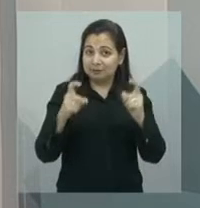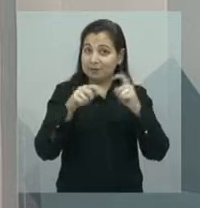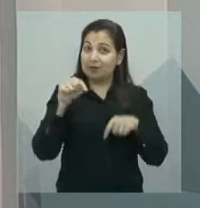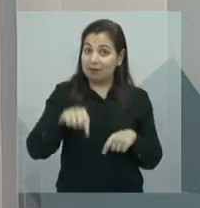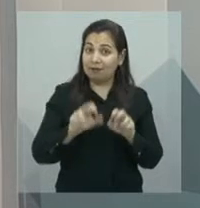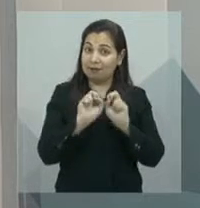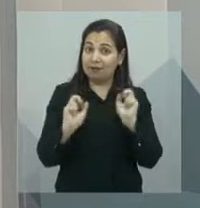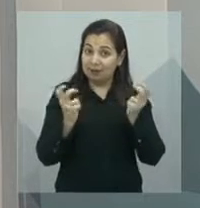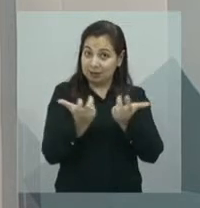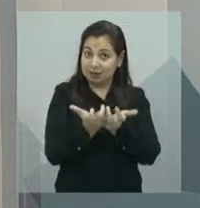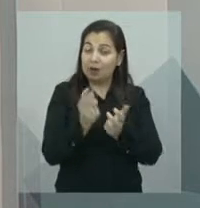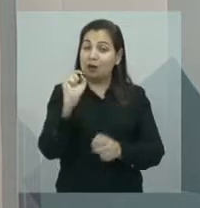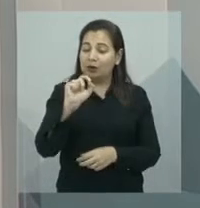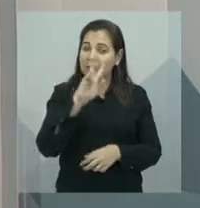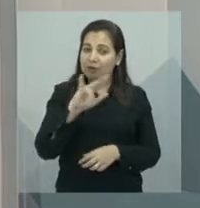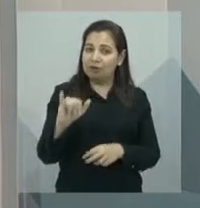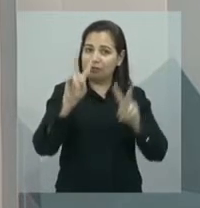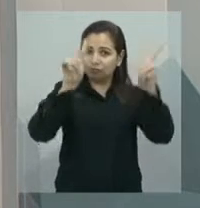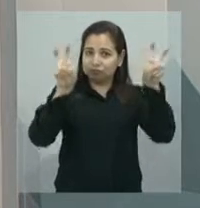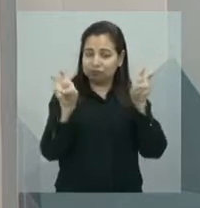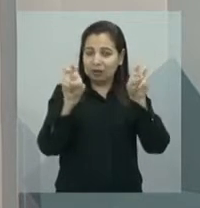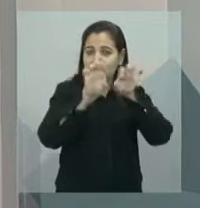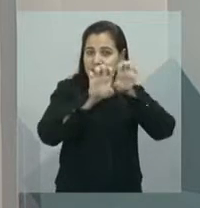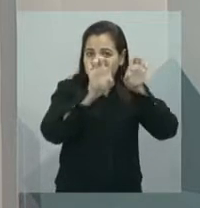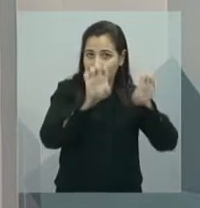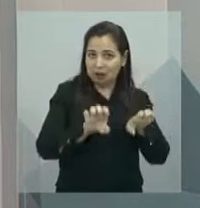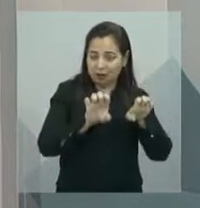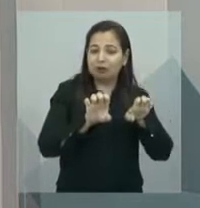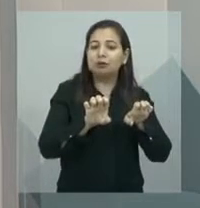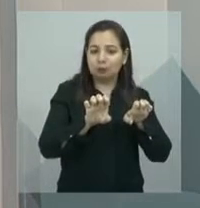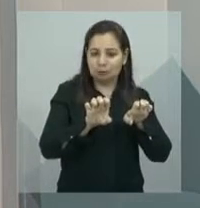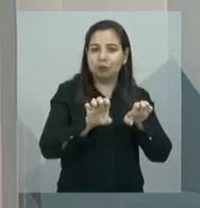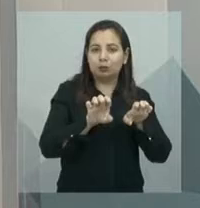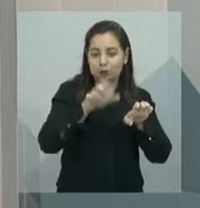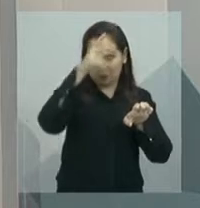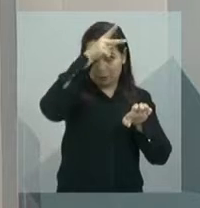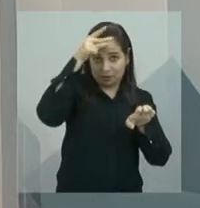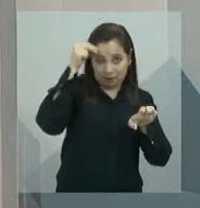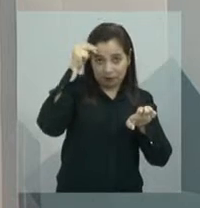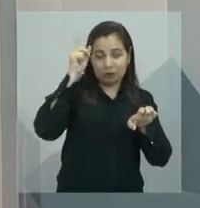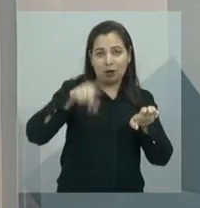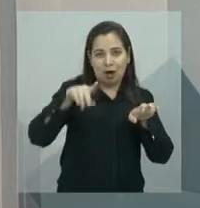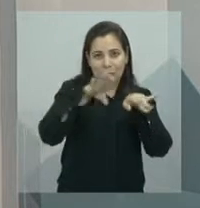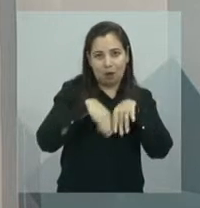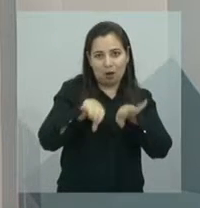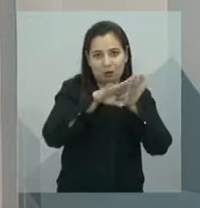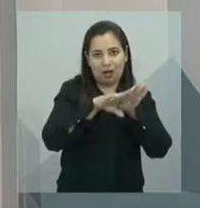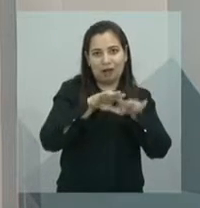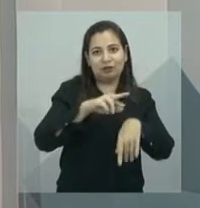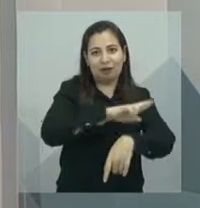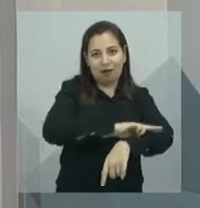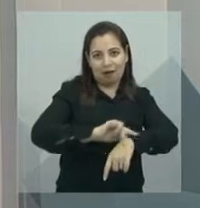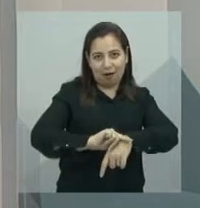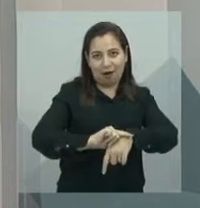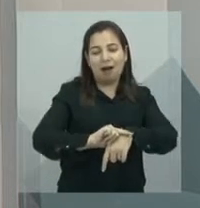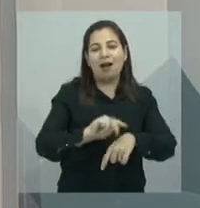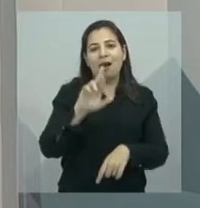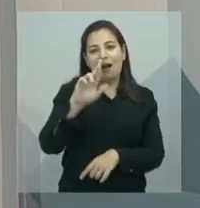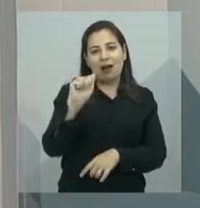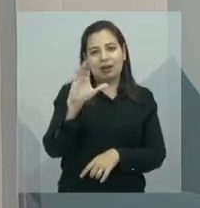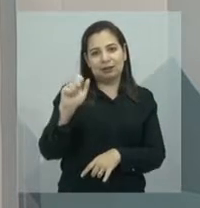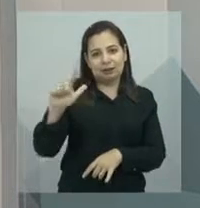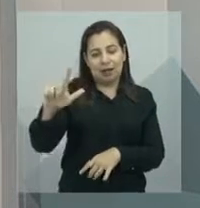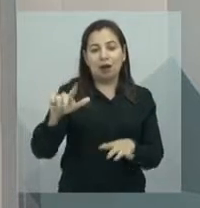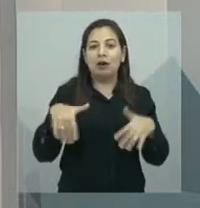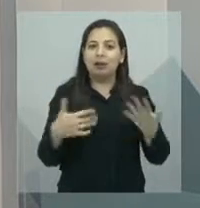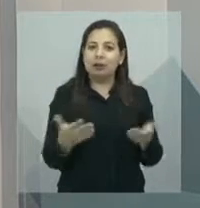vai tratar do Estatuto Municipal da Igualdade Racial. O estatuto que foi apresentado pelo vereador Iraguaçu